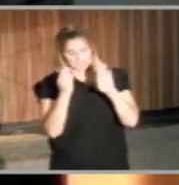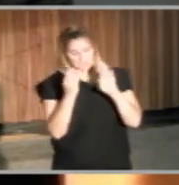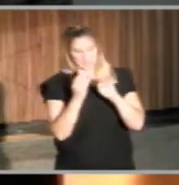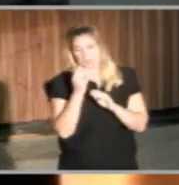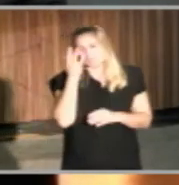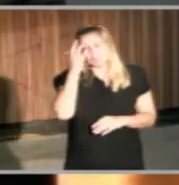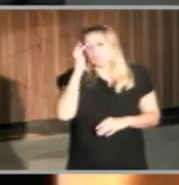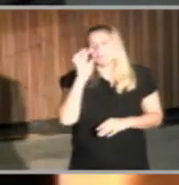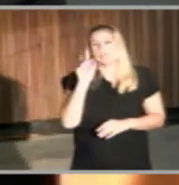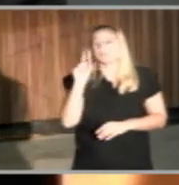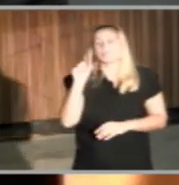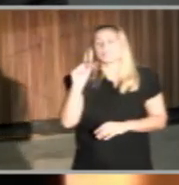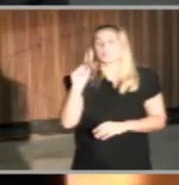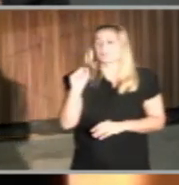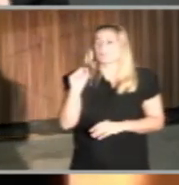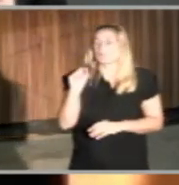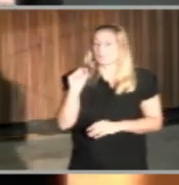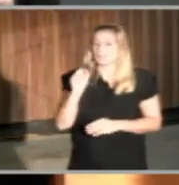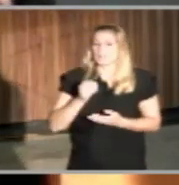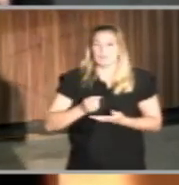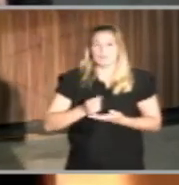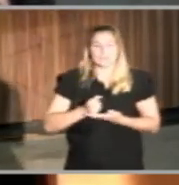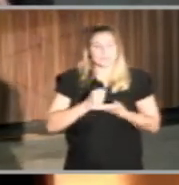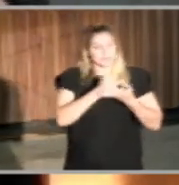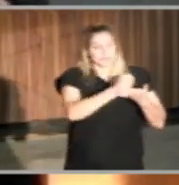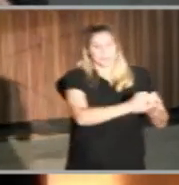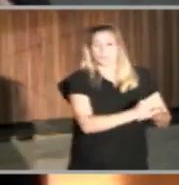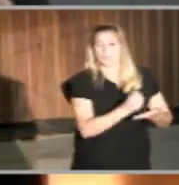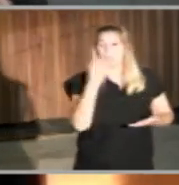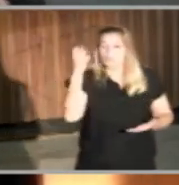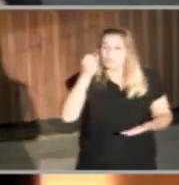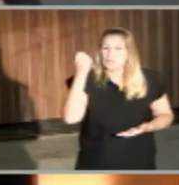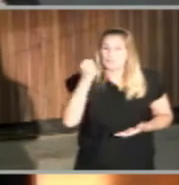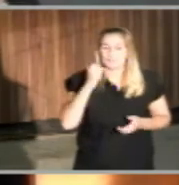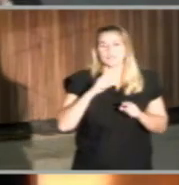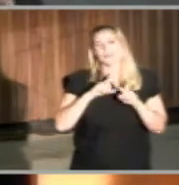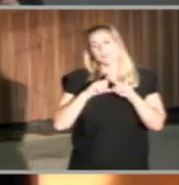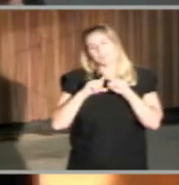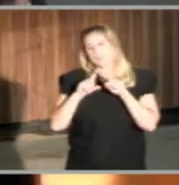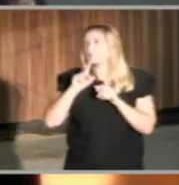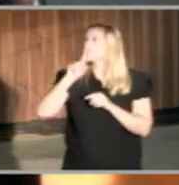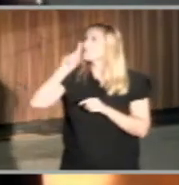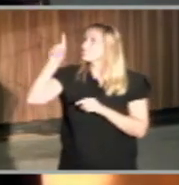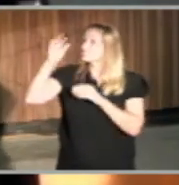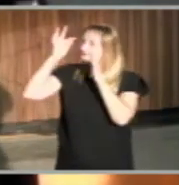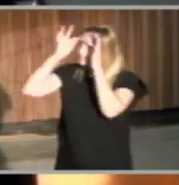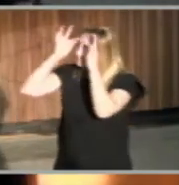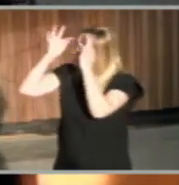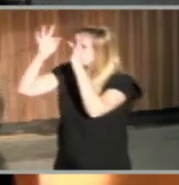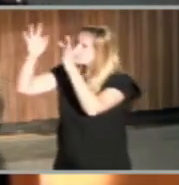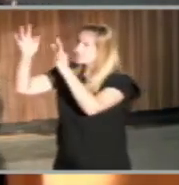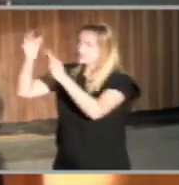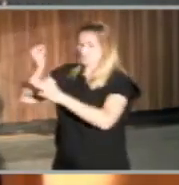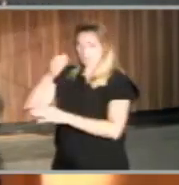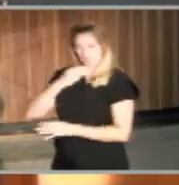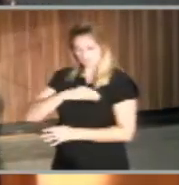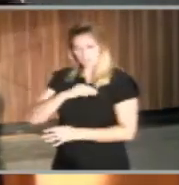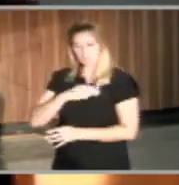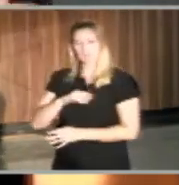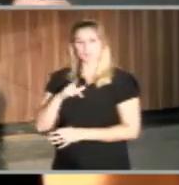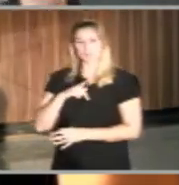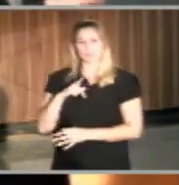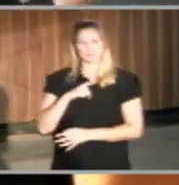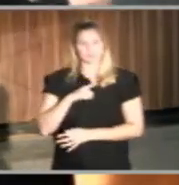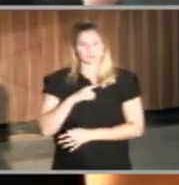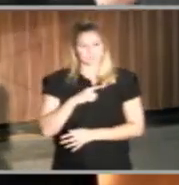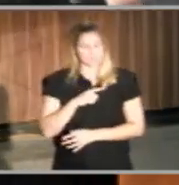o leite, mas ela tomou o leite, porque Deus é fiel, Ele é bom, Ele é misericordioso. E quando a